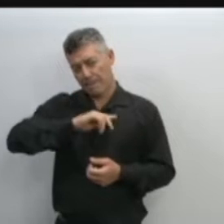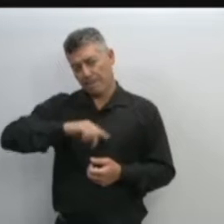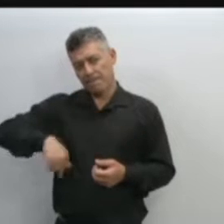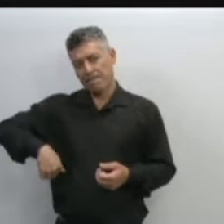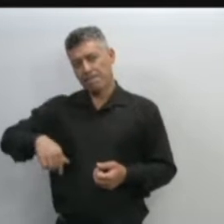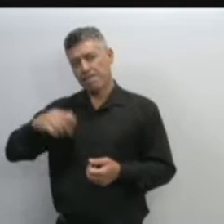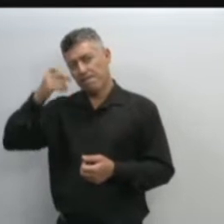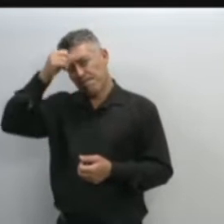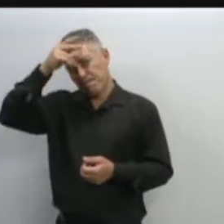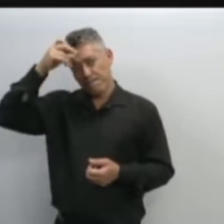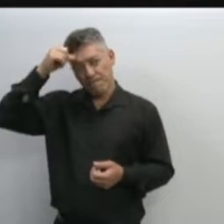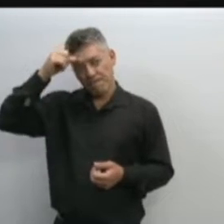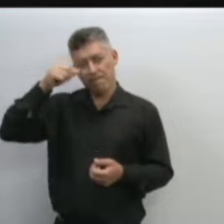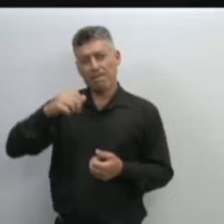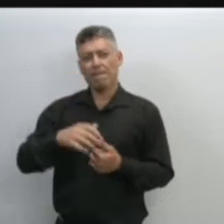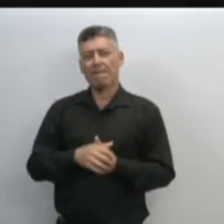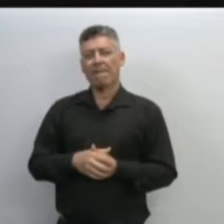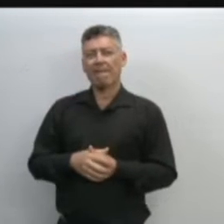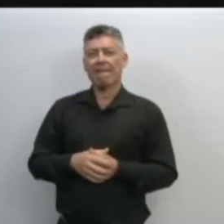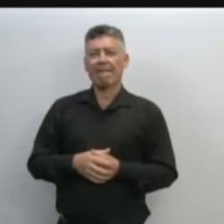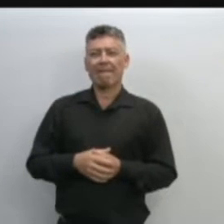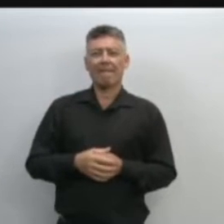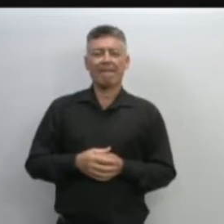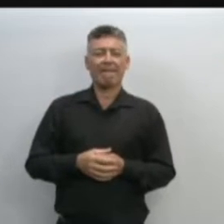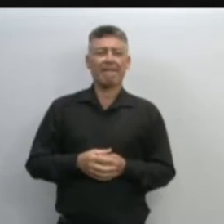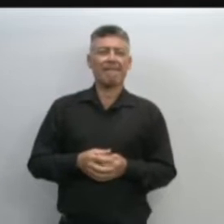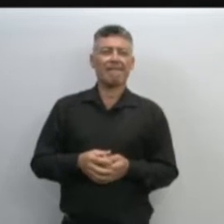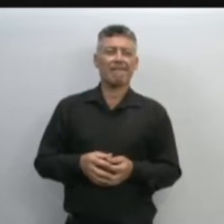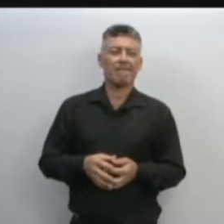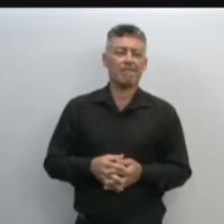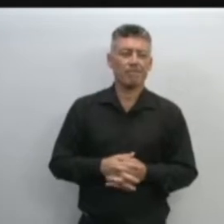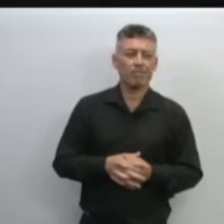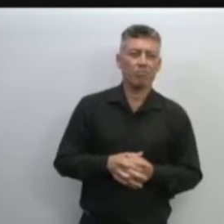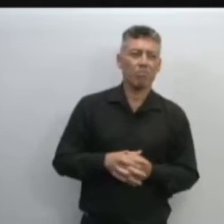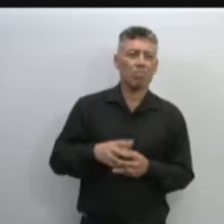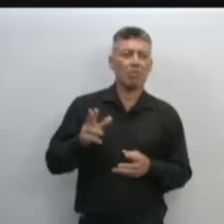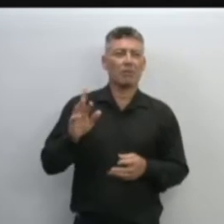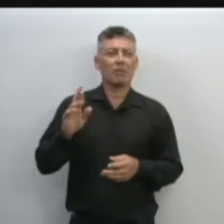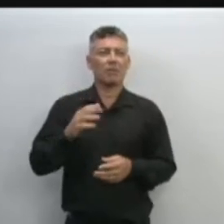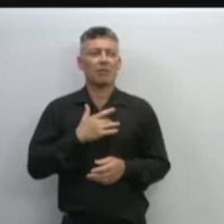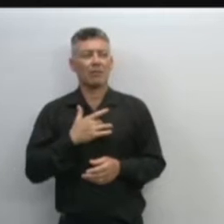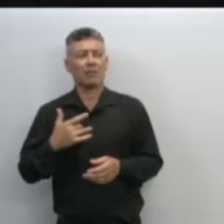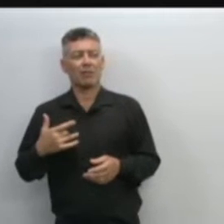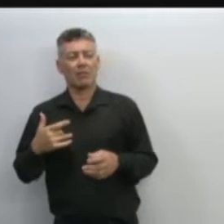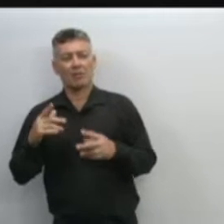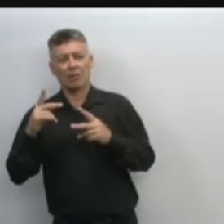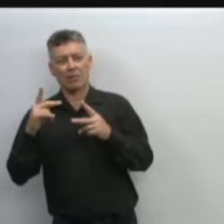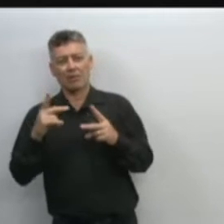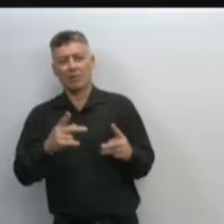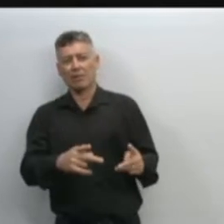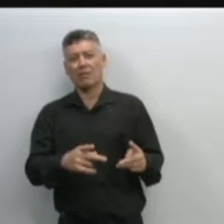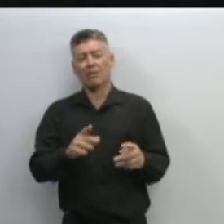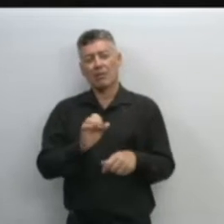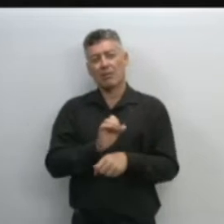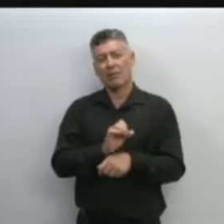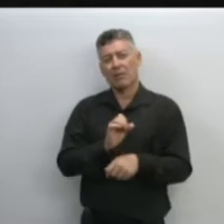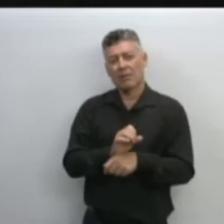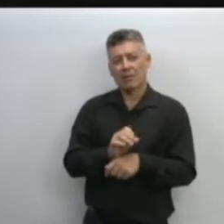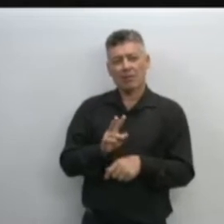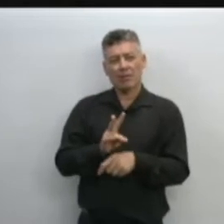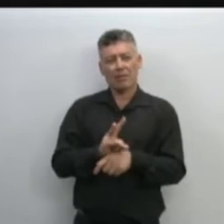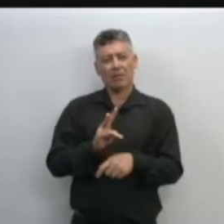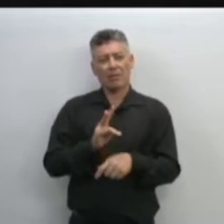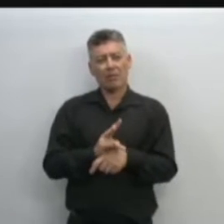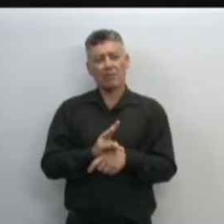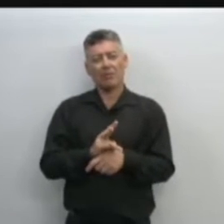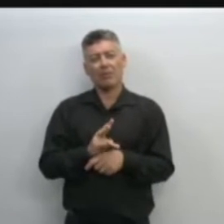municipal. Mas hoje eu saí da Secretaria de Saúde muito feliz, mas espero que isso seja verdade,